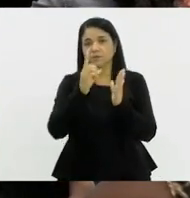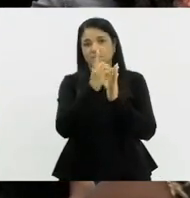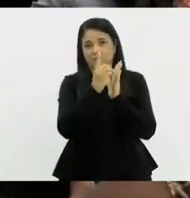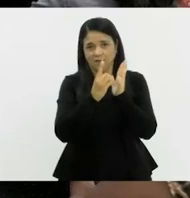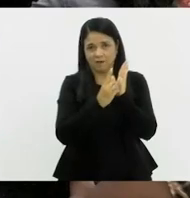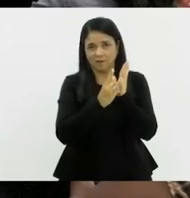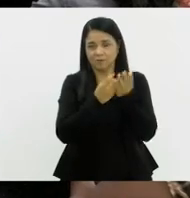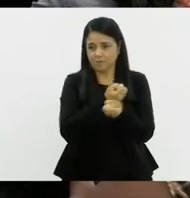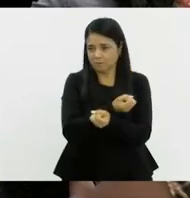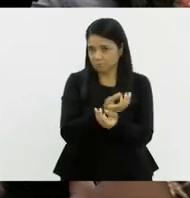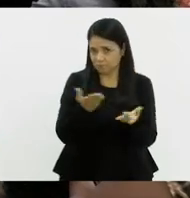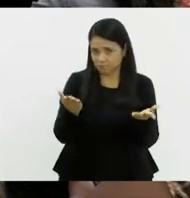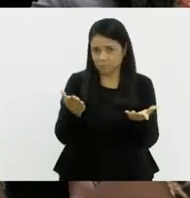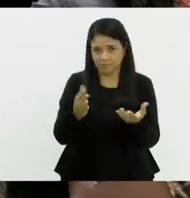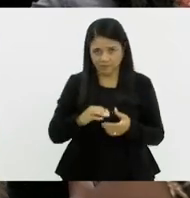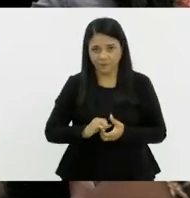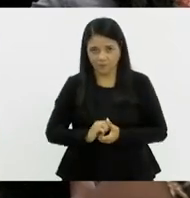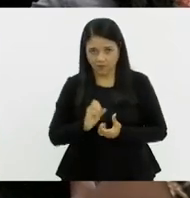mundo.